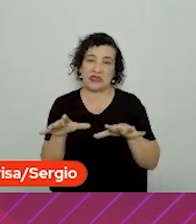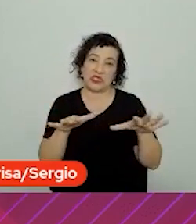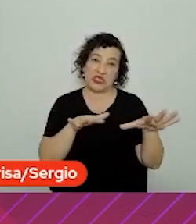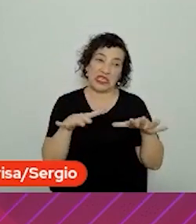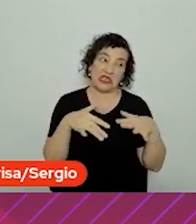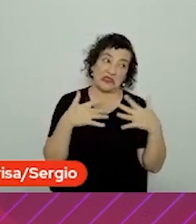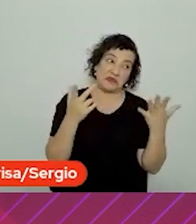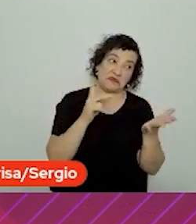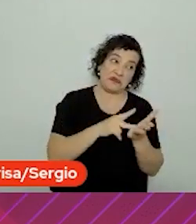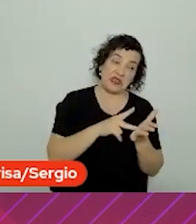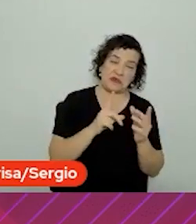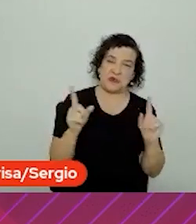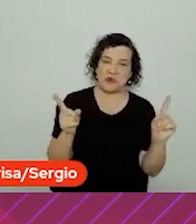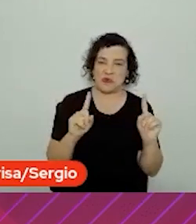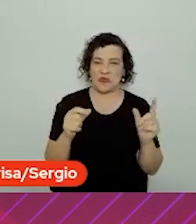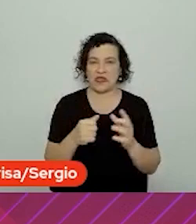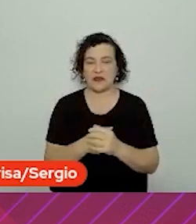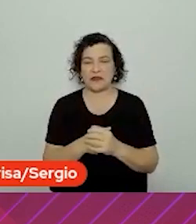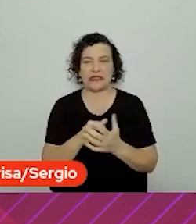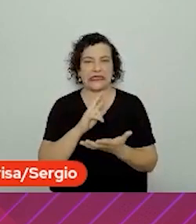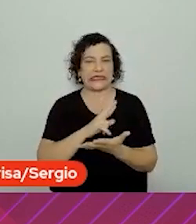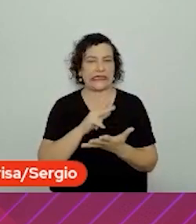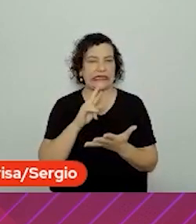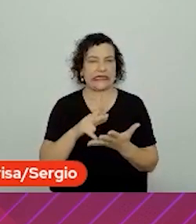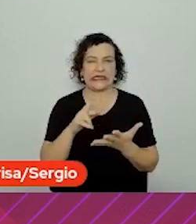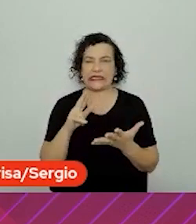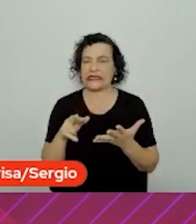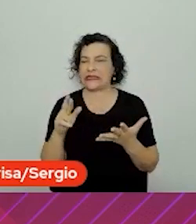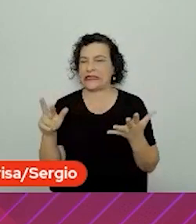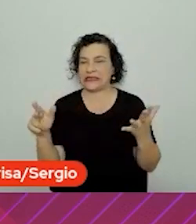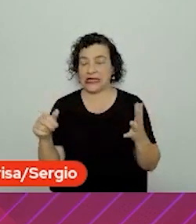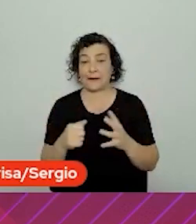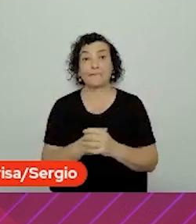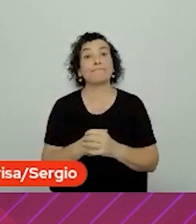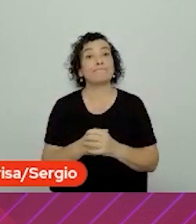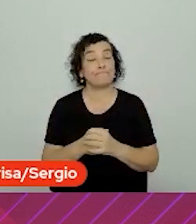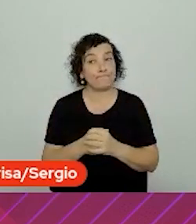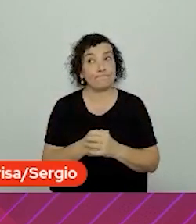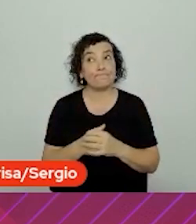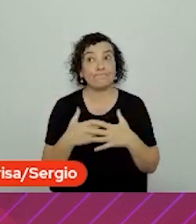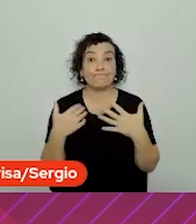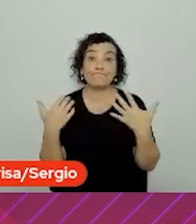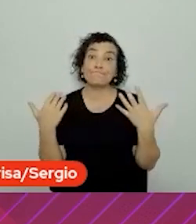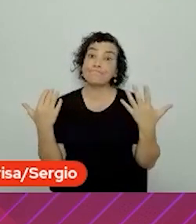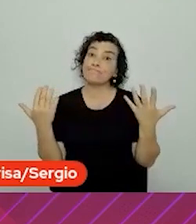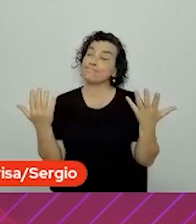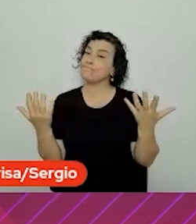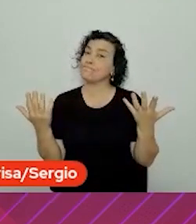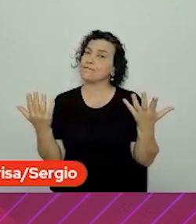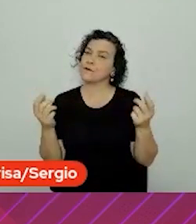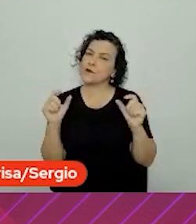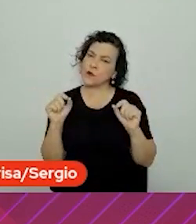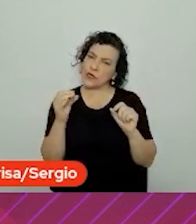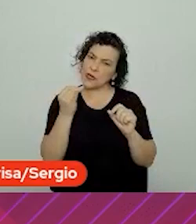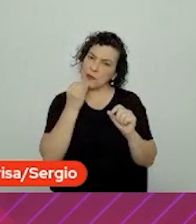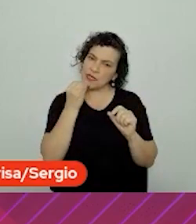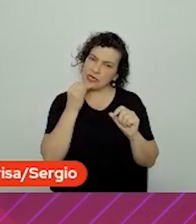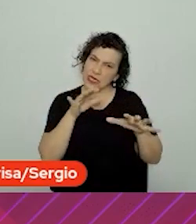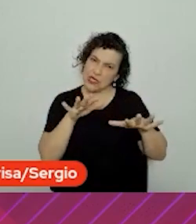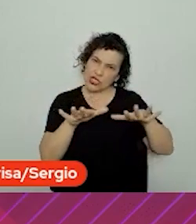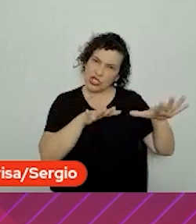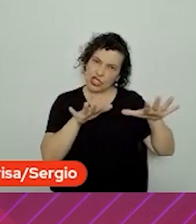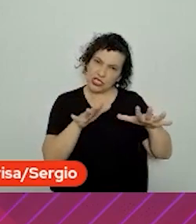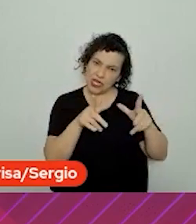chama. Enfim, tem N coisas. Então a gente não necessariamente vai falar que agilidade é igual a